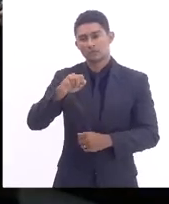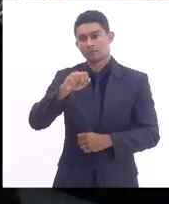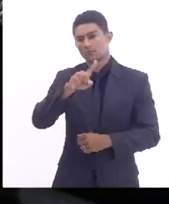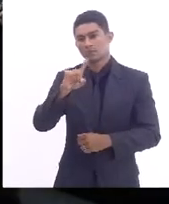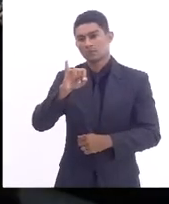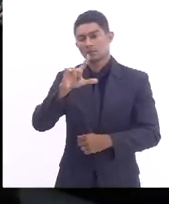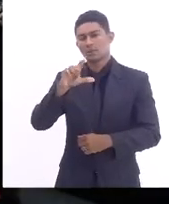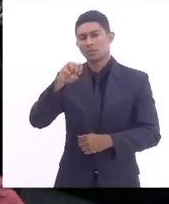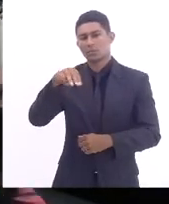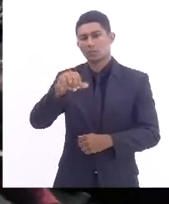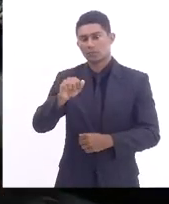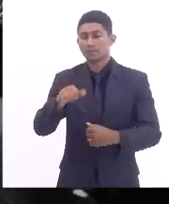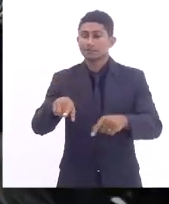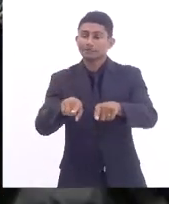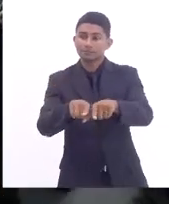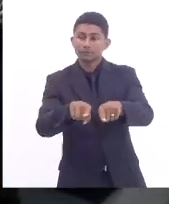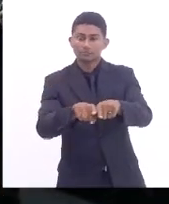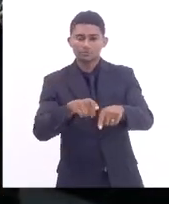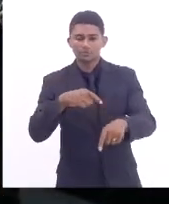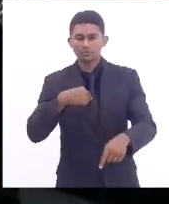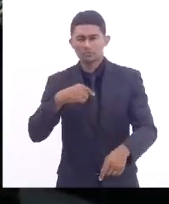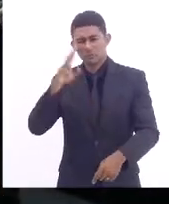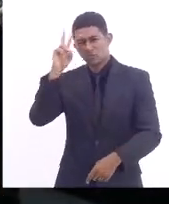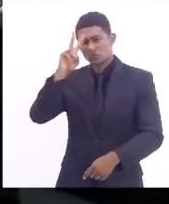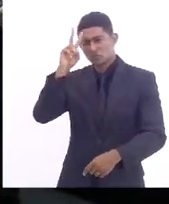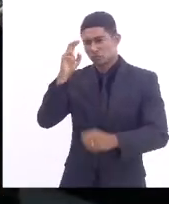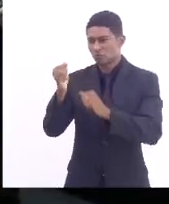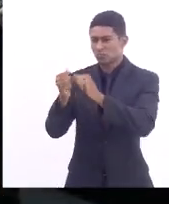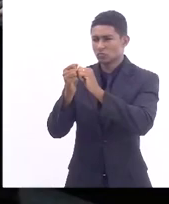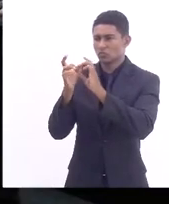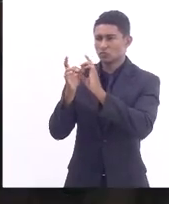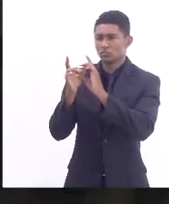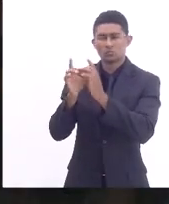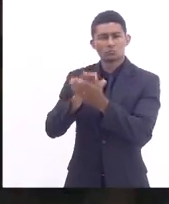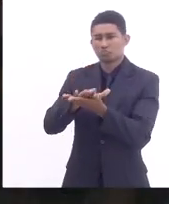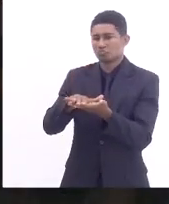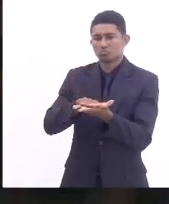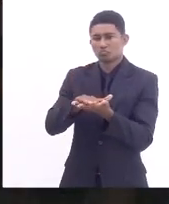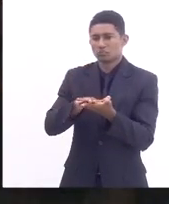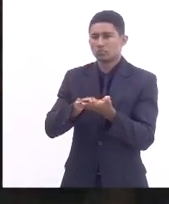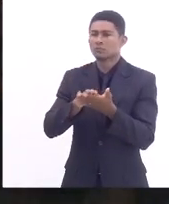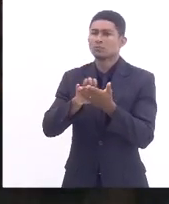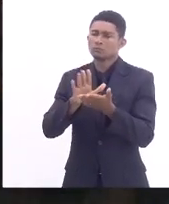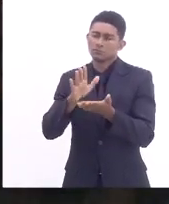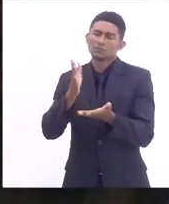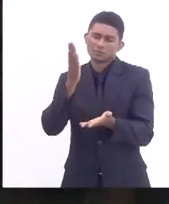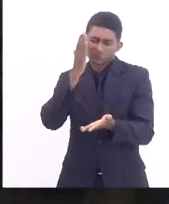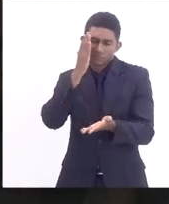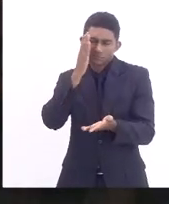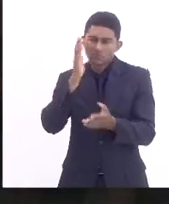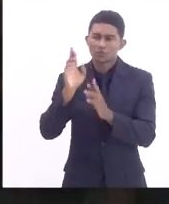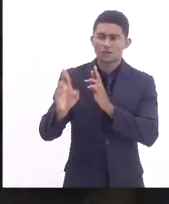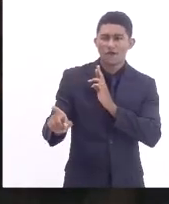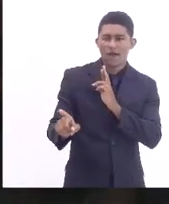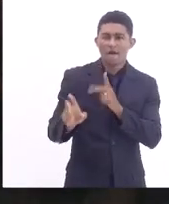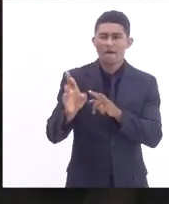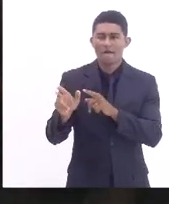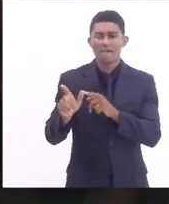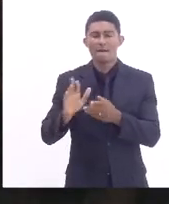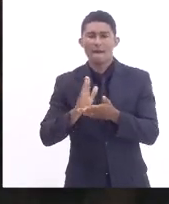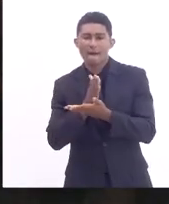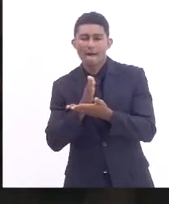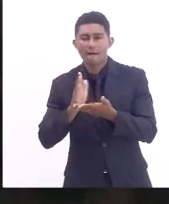eu não tenho vivência histórica com ele temos certamente muitas diferenças e muitas questões